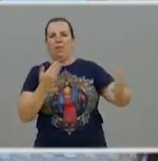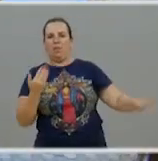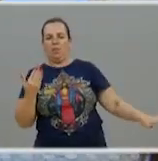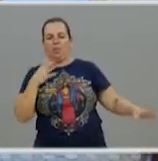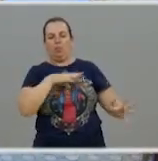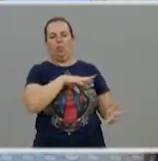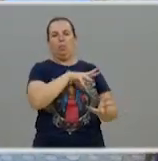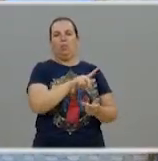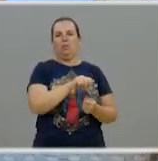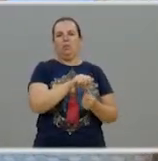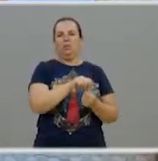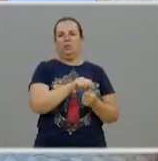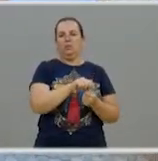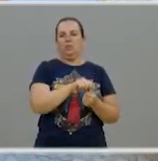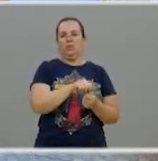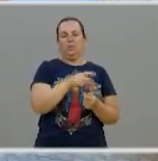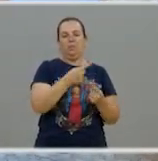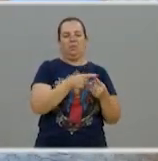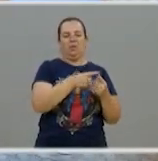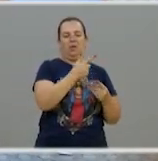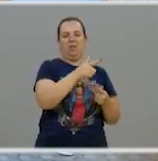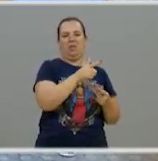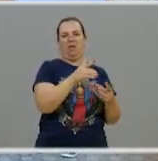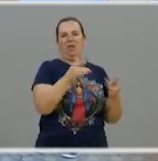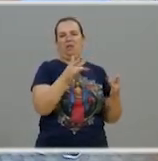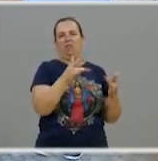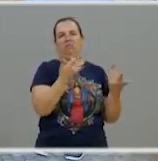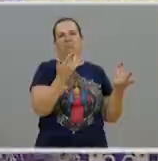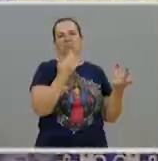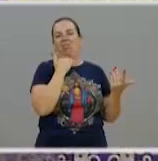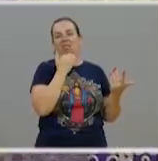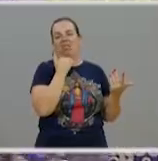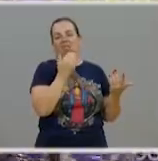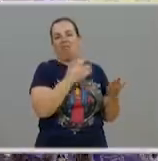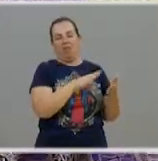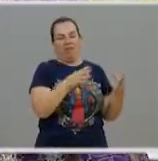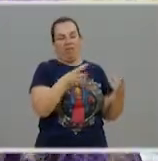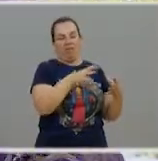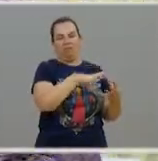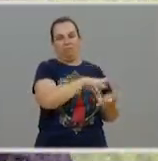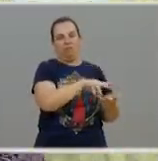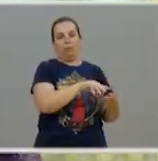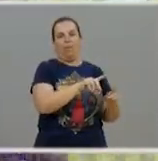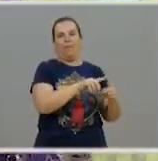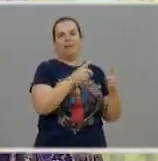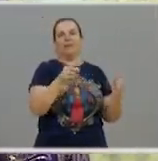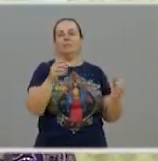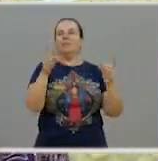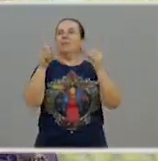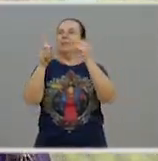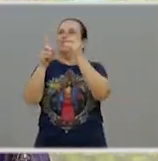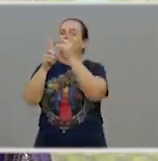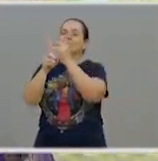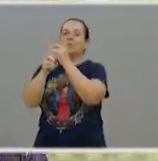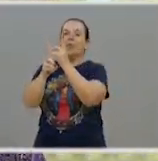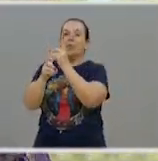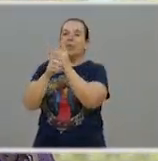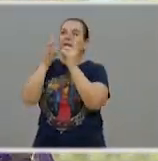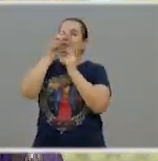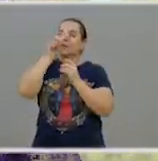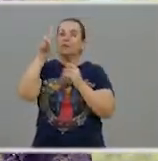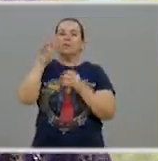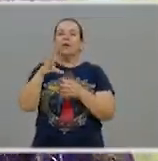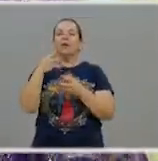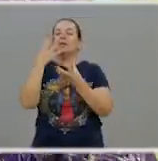mundo, no sentido de que não tem nada a ver comigo, é um aproximar-se de Deus para ouvir melhor